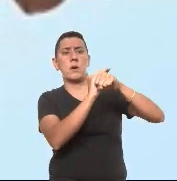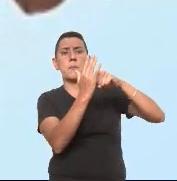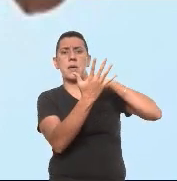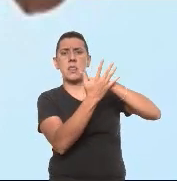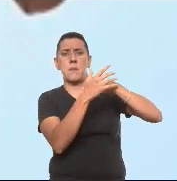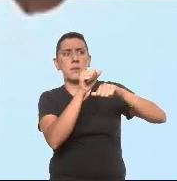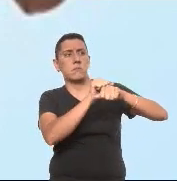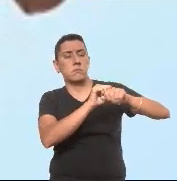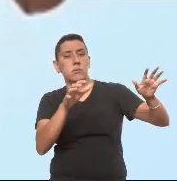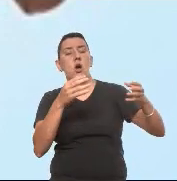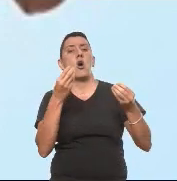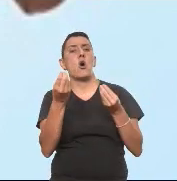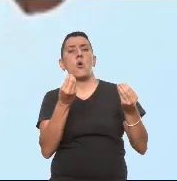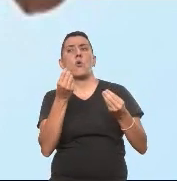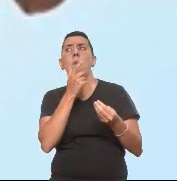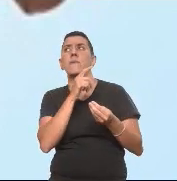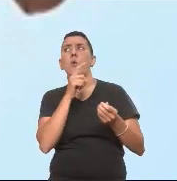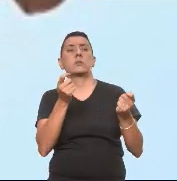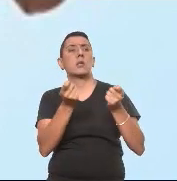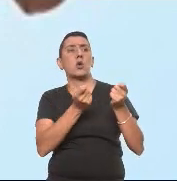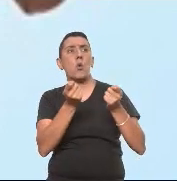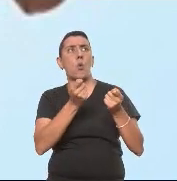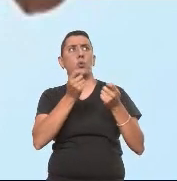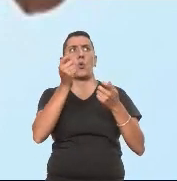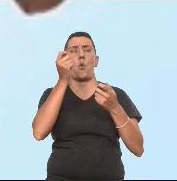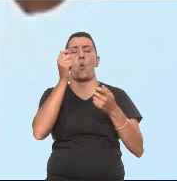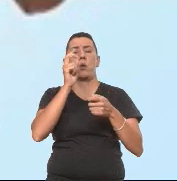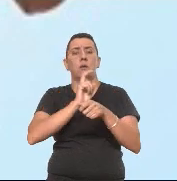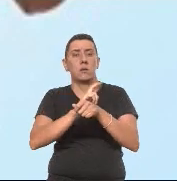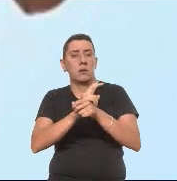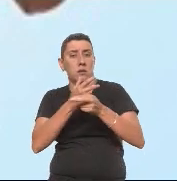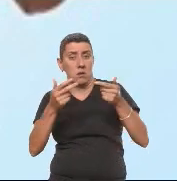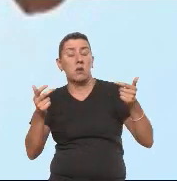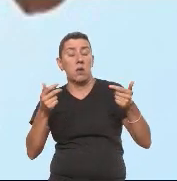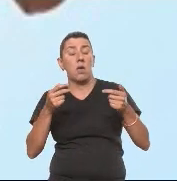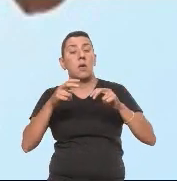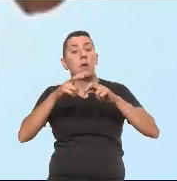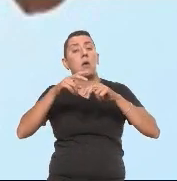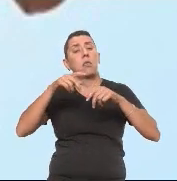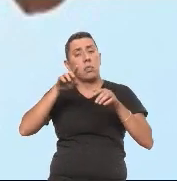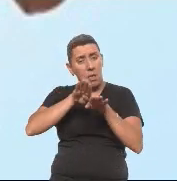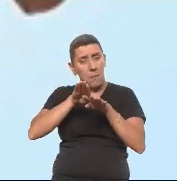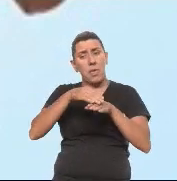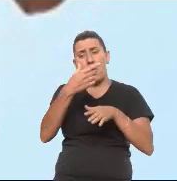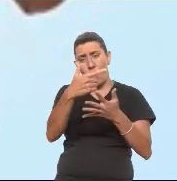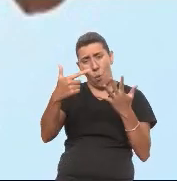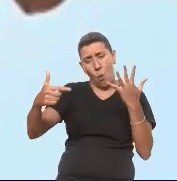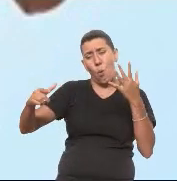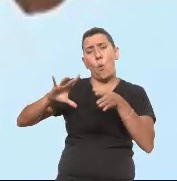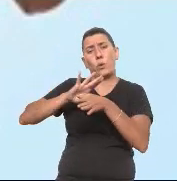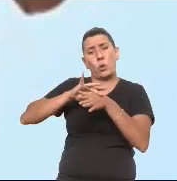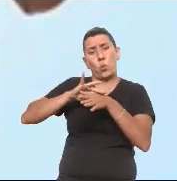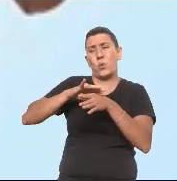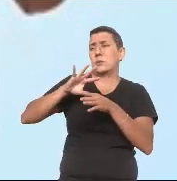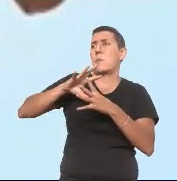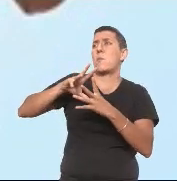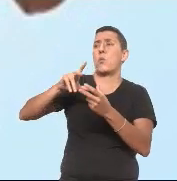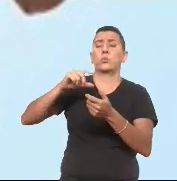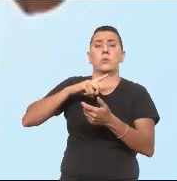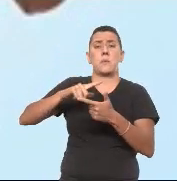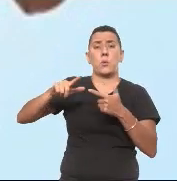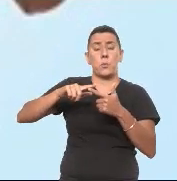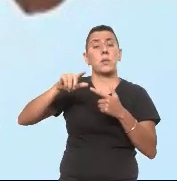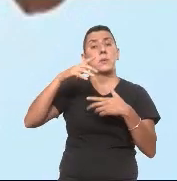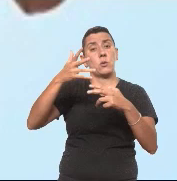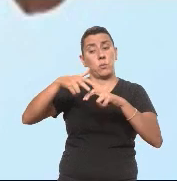diagnóstico né no caso do que a gente tá falando do convívio de 19 e outras pandemias e outras doenças que estão espalhadas pelo mundo quanto